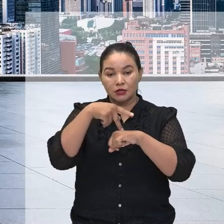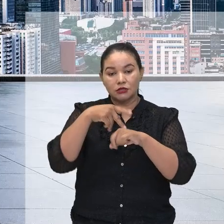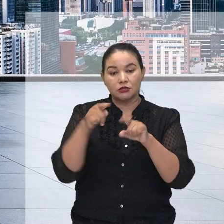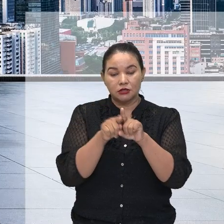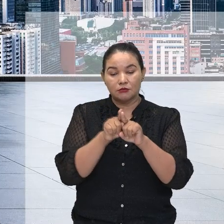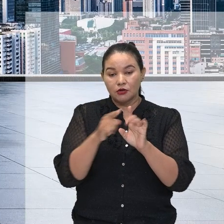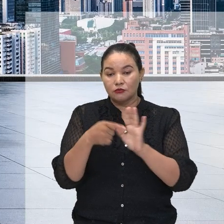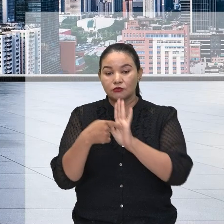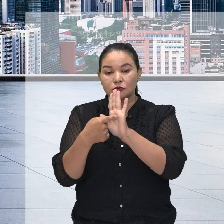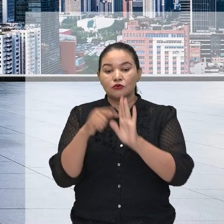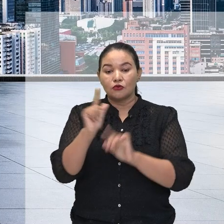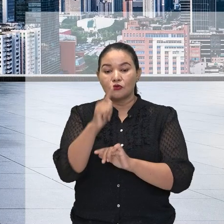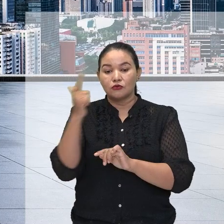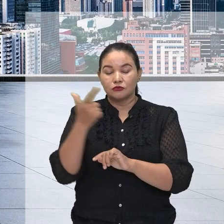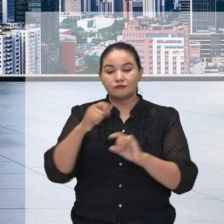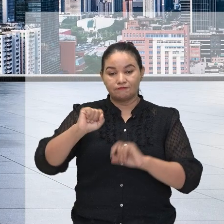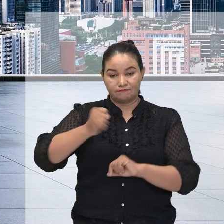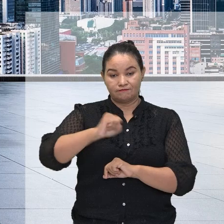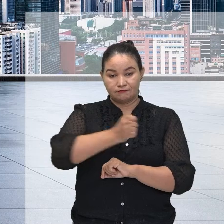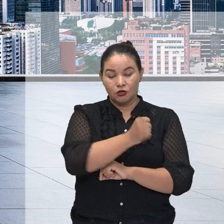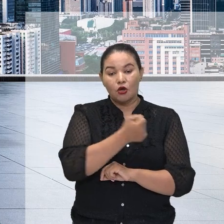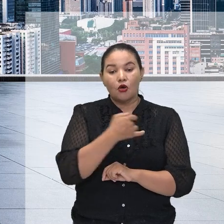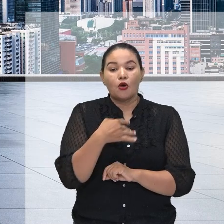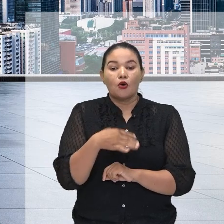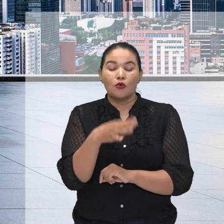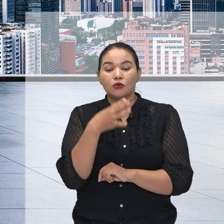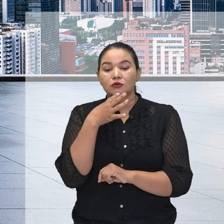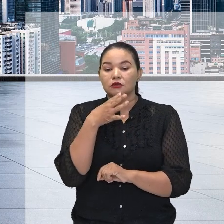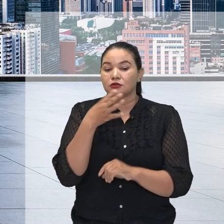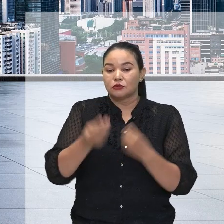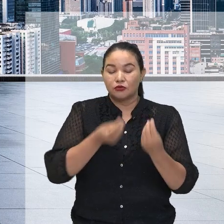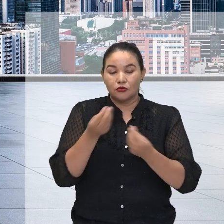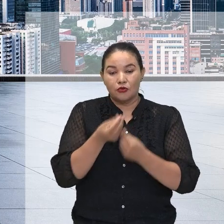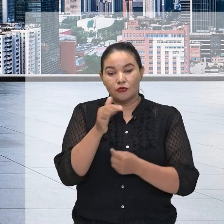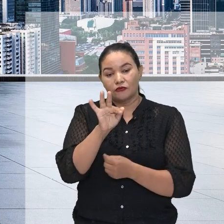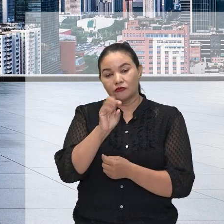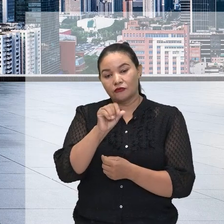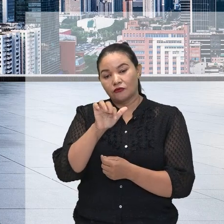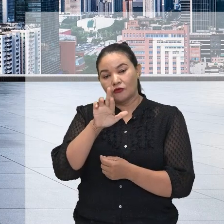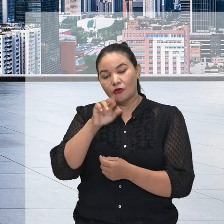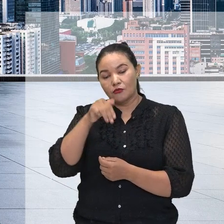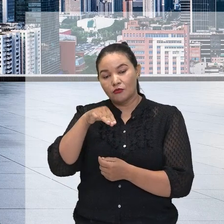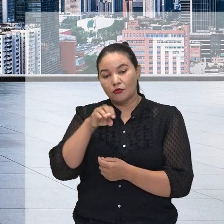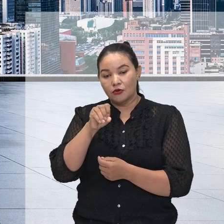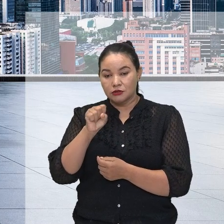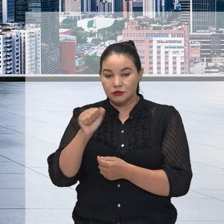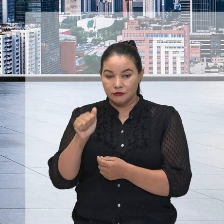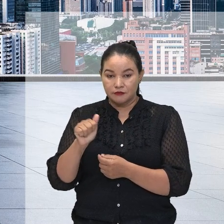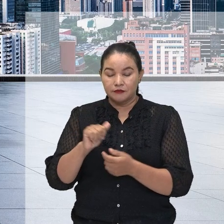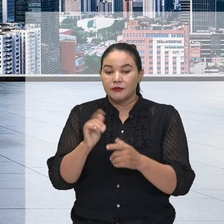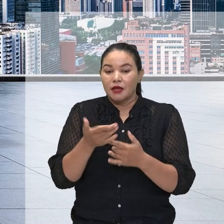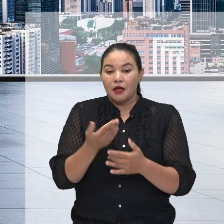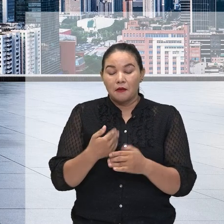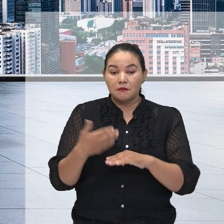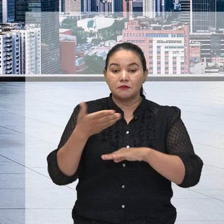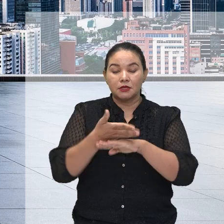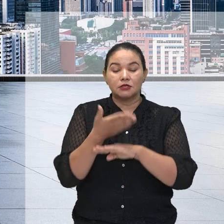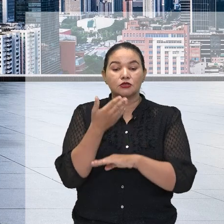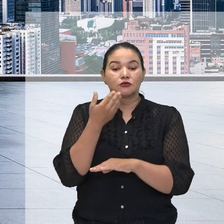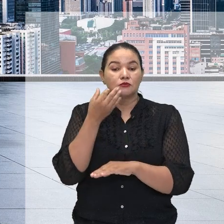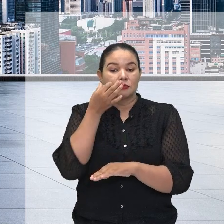foi quem? Taiwan, também conhecido como Formosa, gente. A presença, né, chinesa em